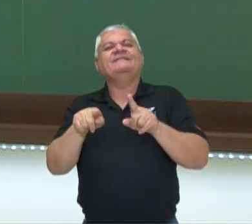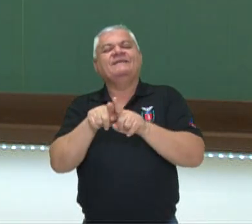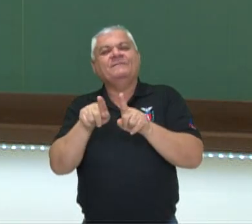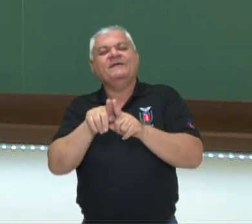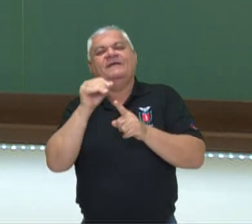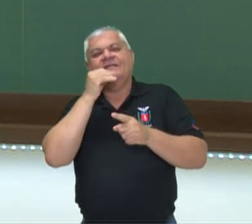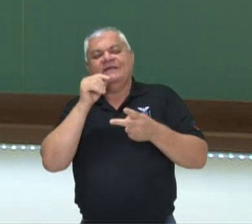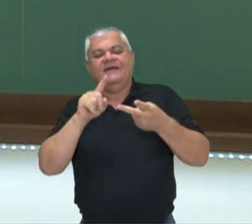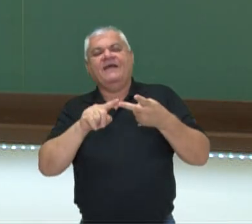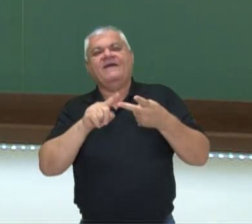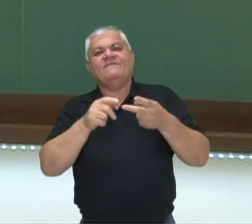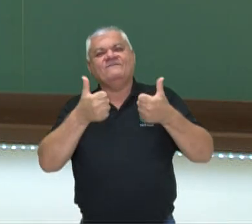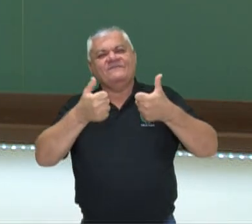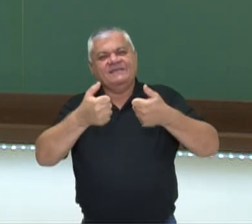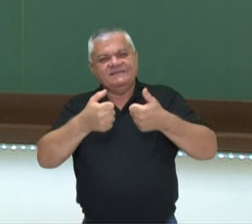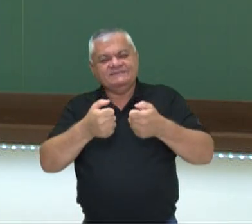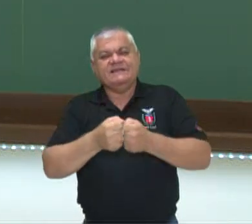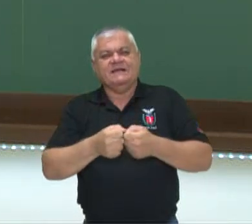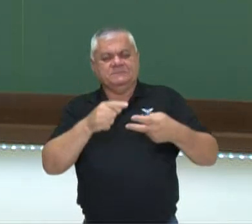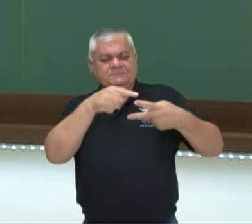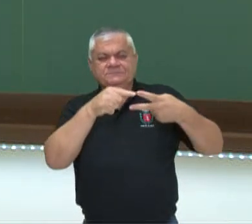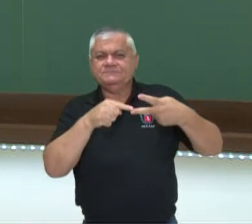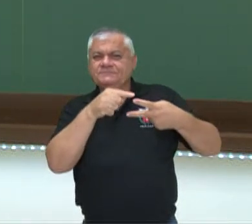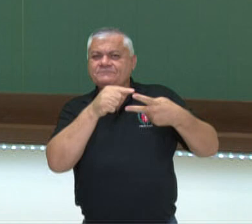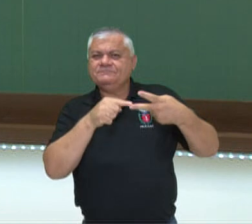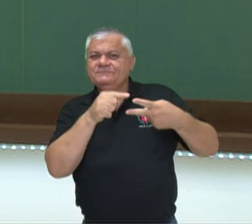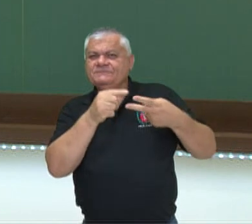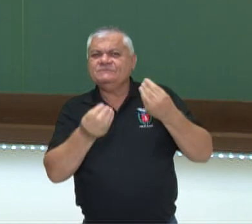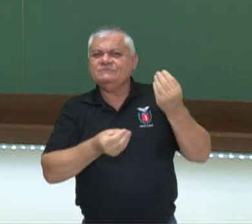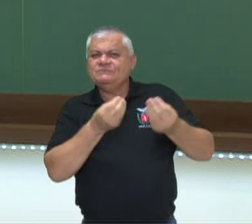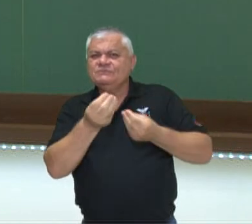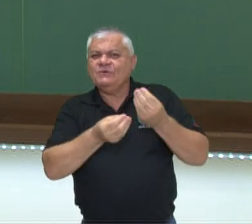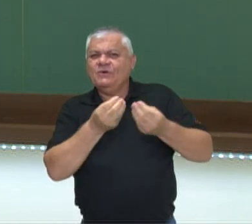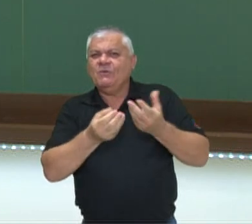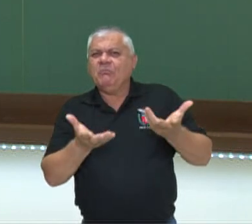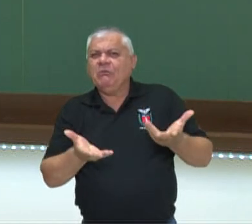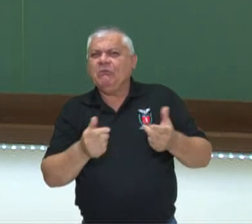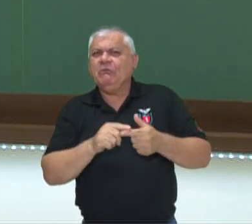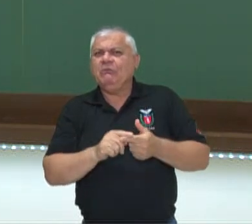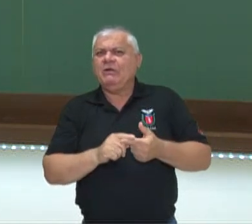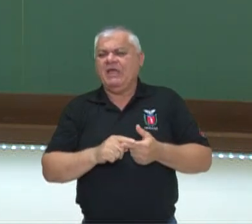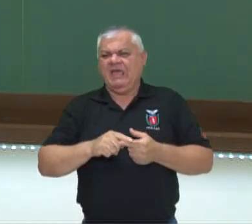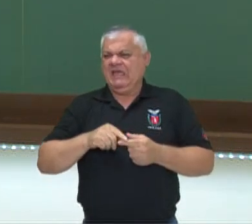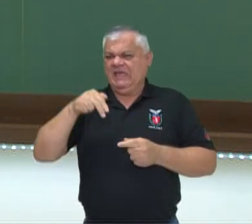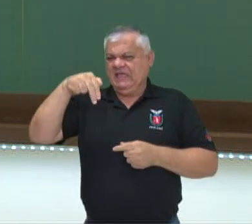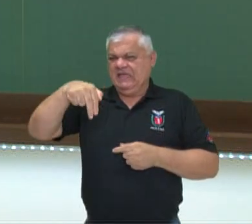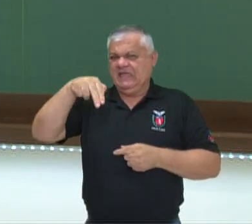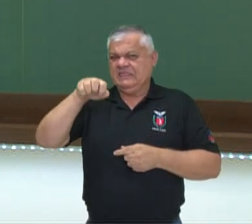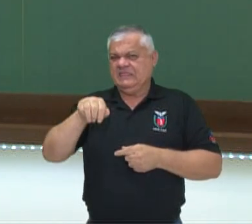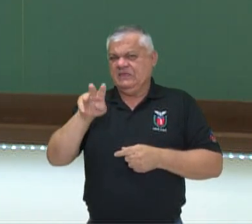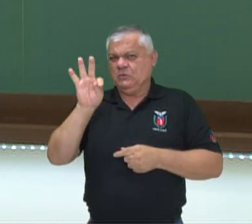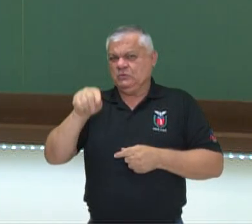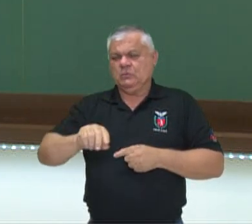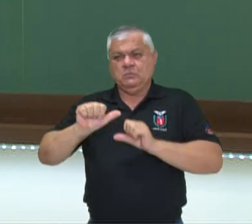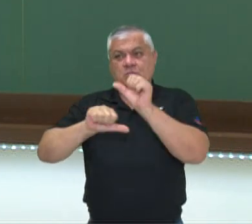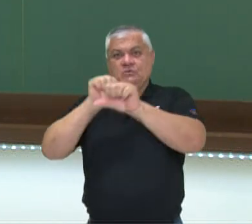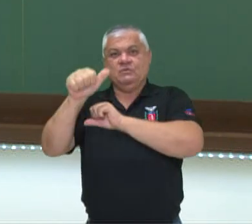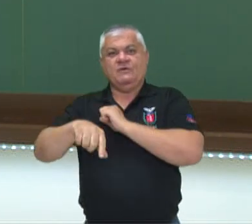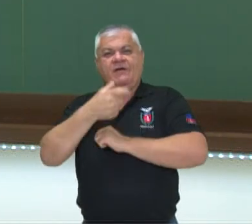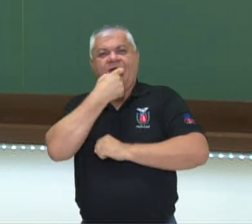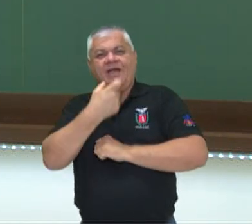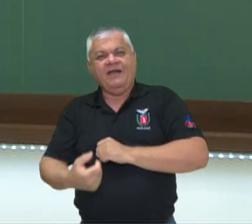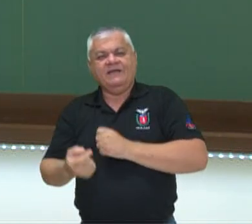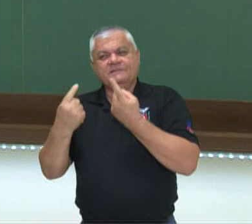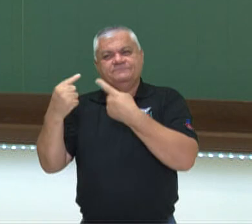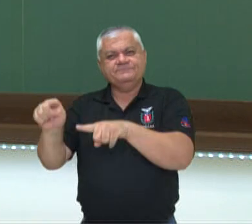e o caso da física. Então, a proposta da física não newtoniana a partir de Einstein, tá? Tudo isso